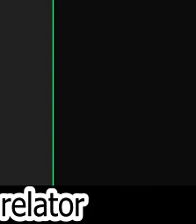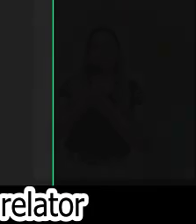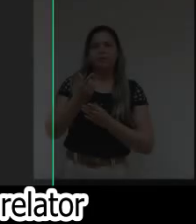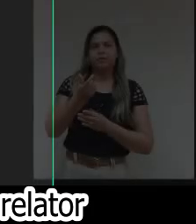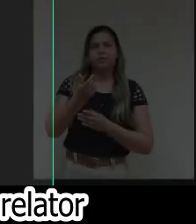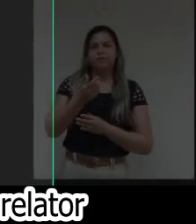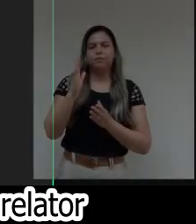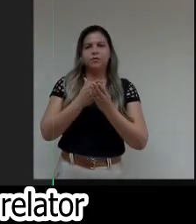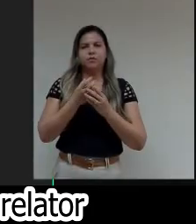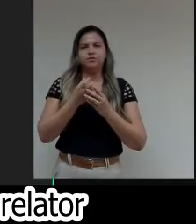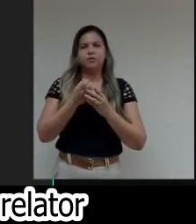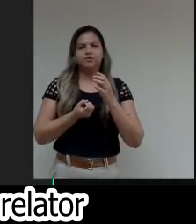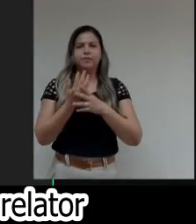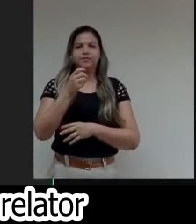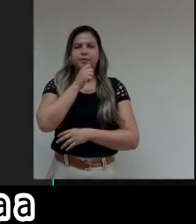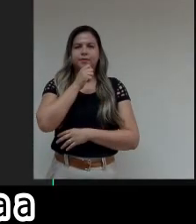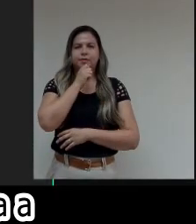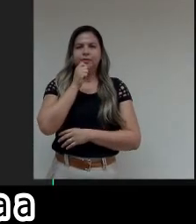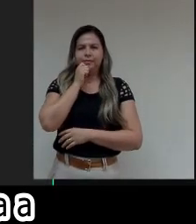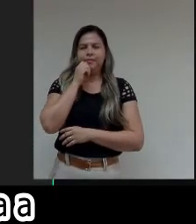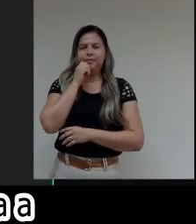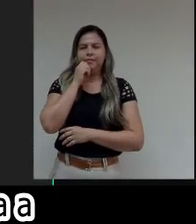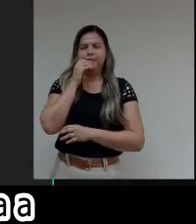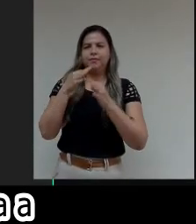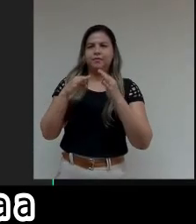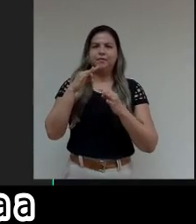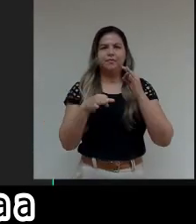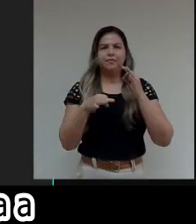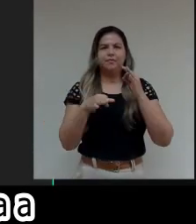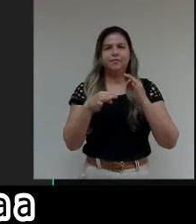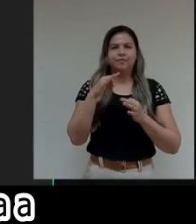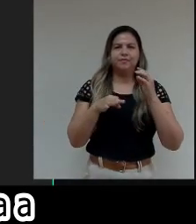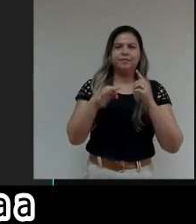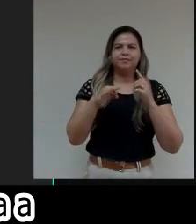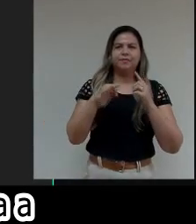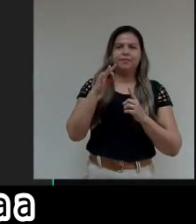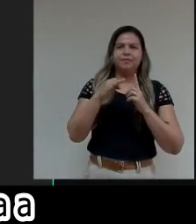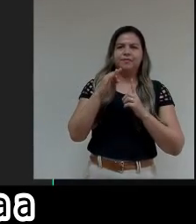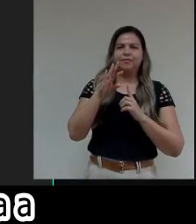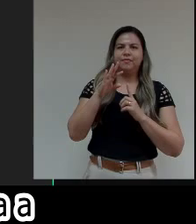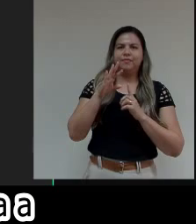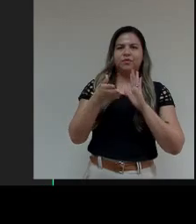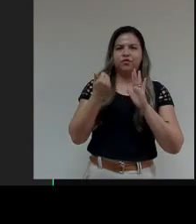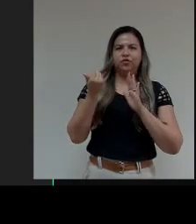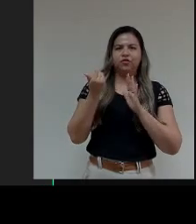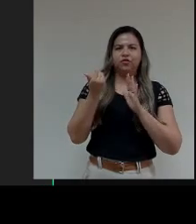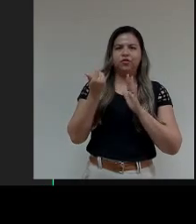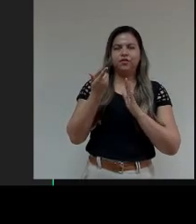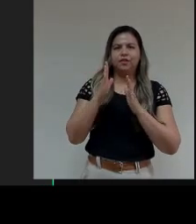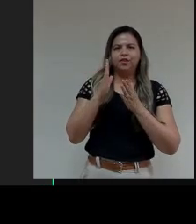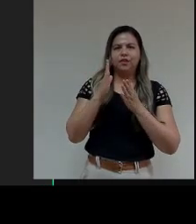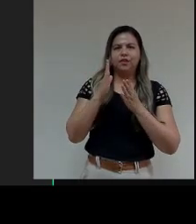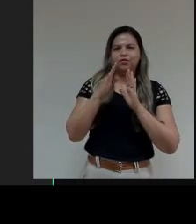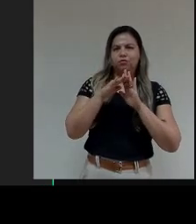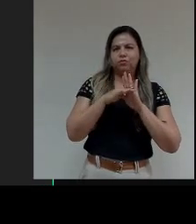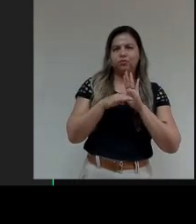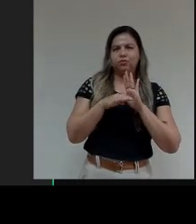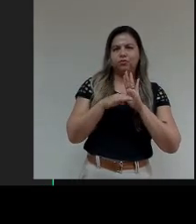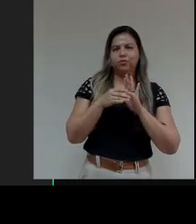0600-117-2024, origem Macapá, o relator juiz Normande Souza, foi retirada de pauta a pedido do